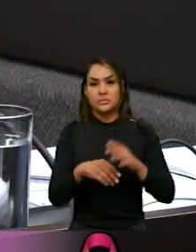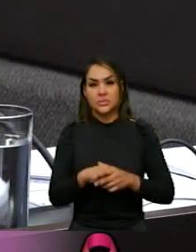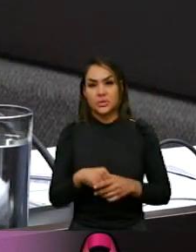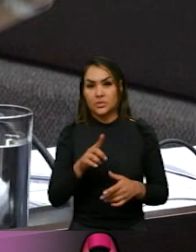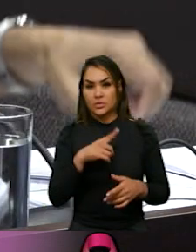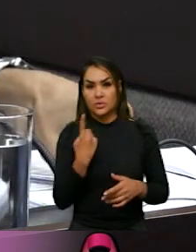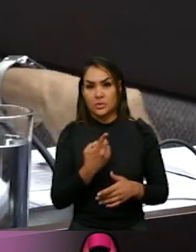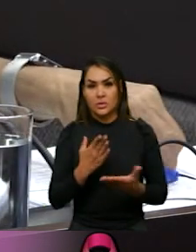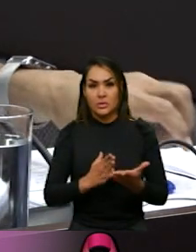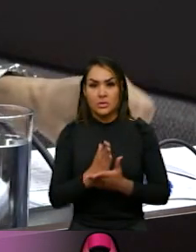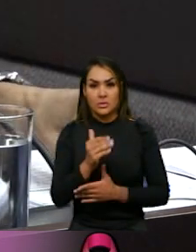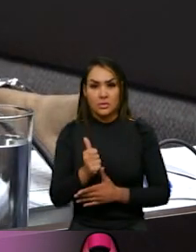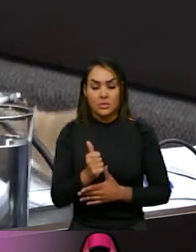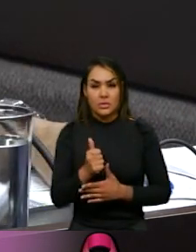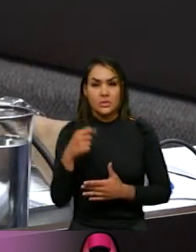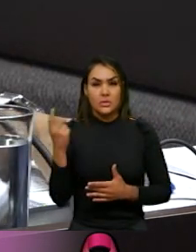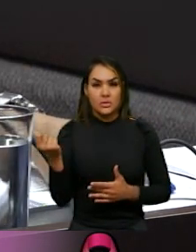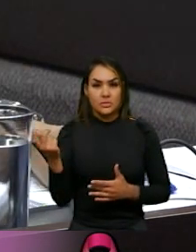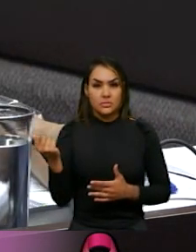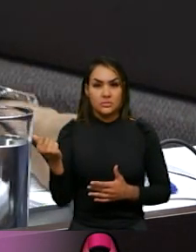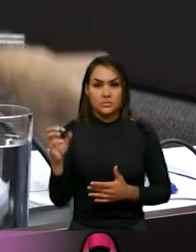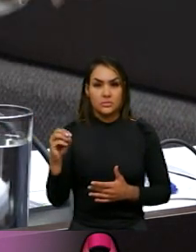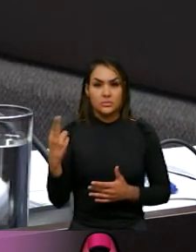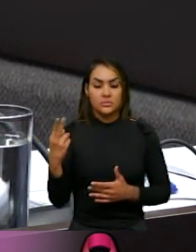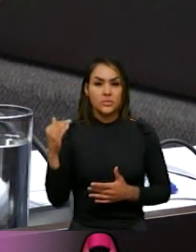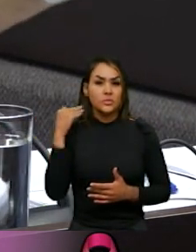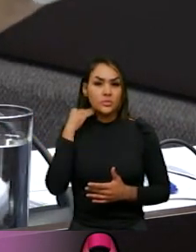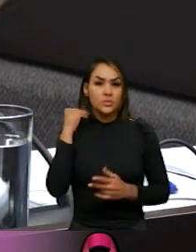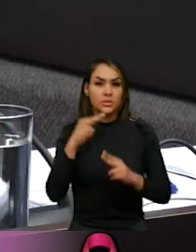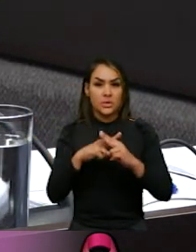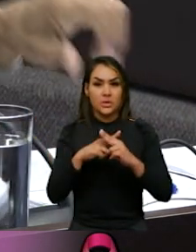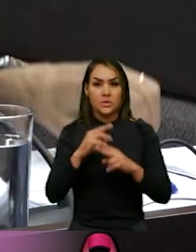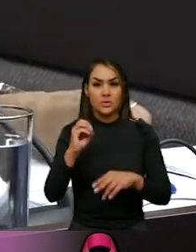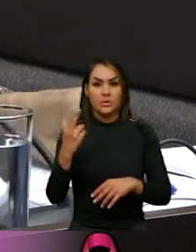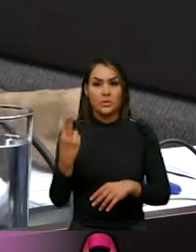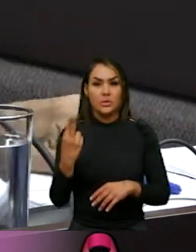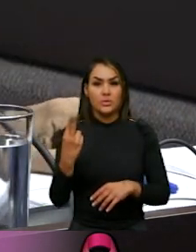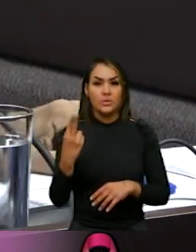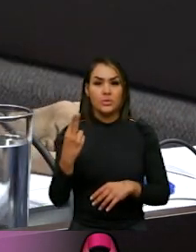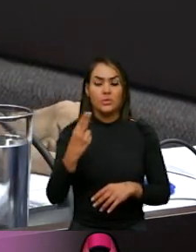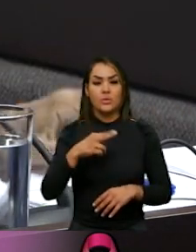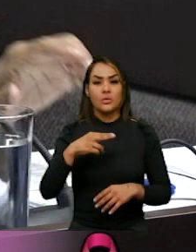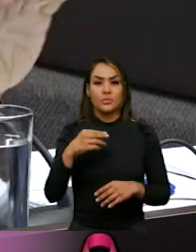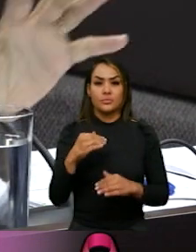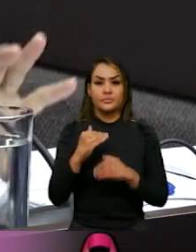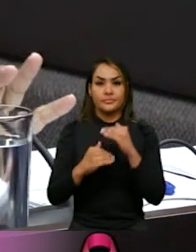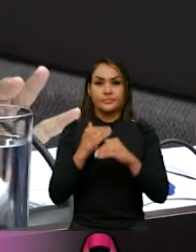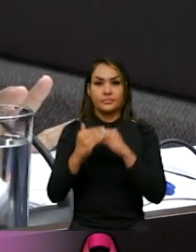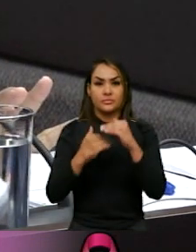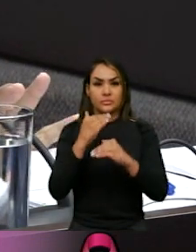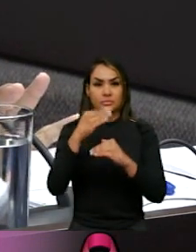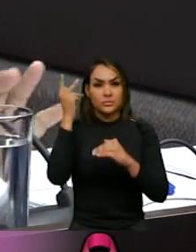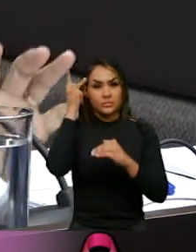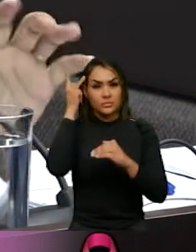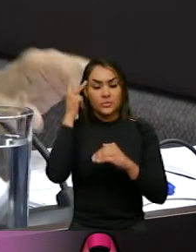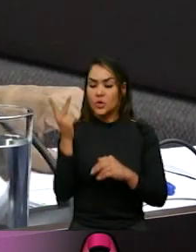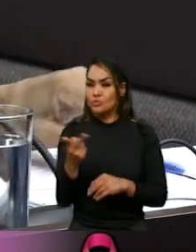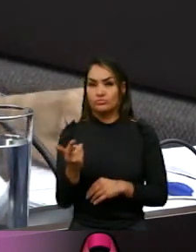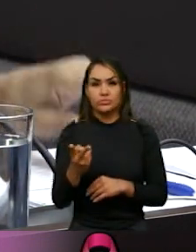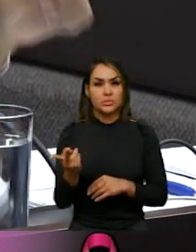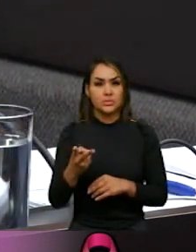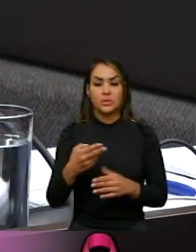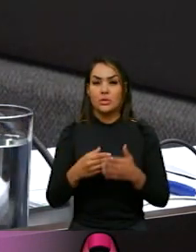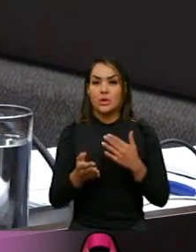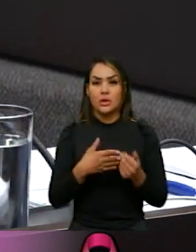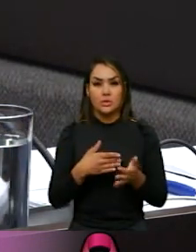aprovar o financiamento ou com a Caixa ou com o Desenvolve São Paulo, qualquer um dos dois